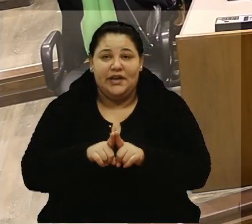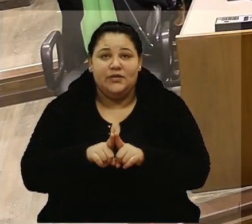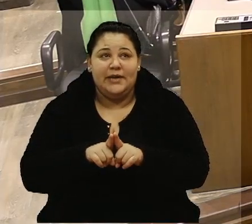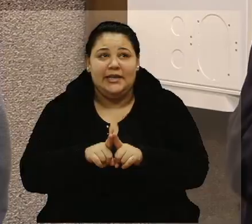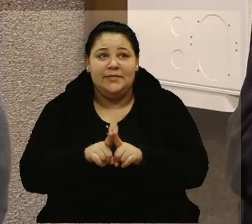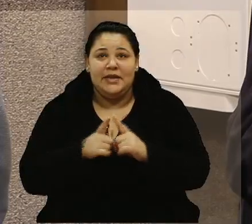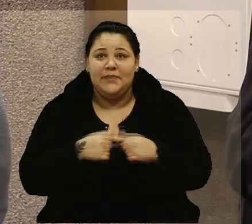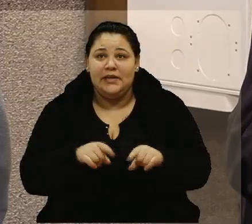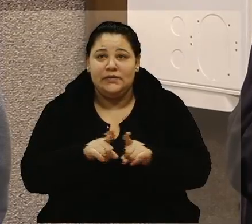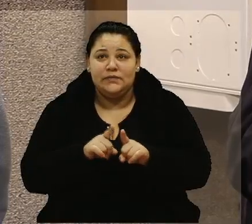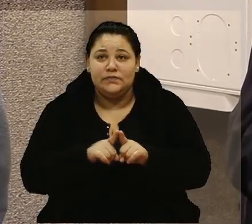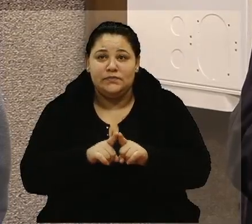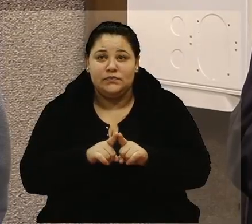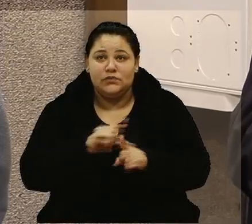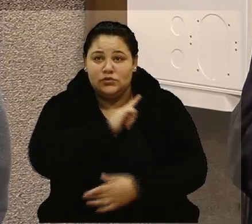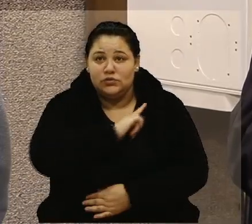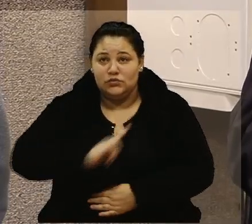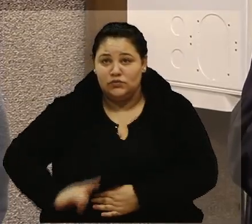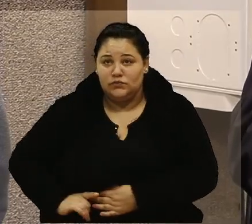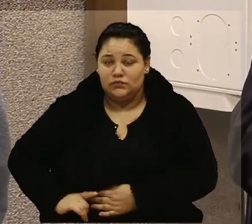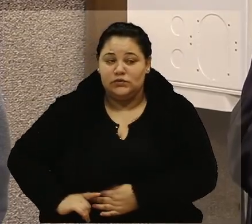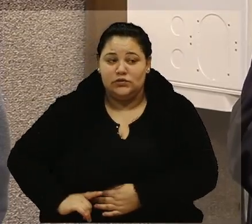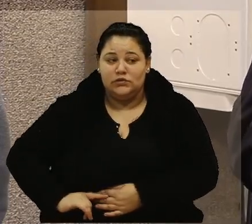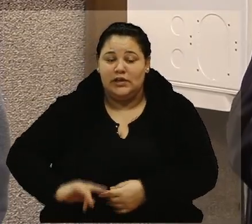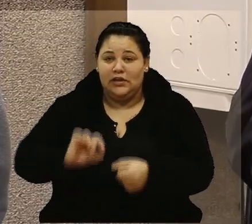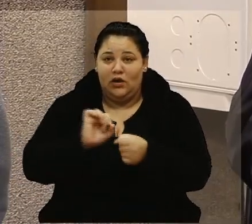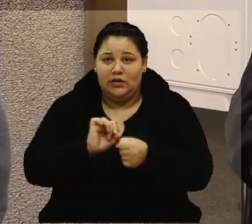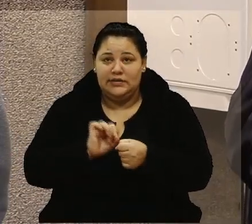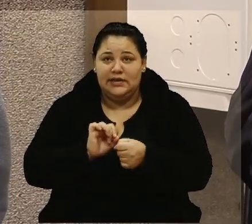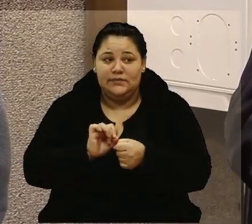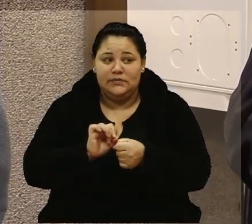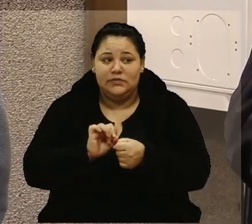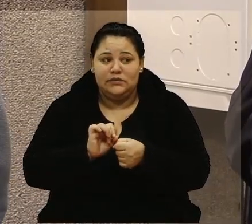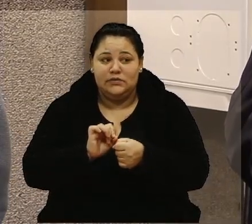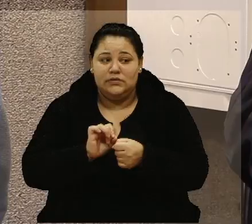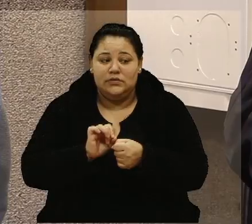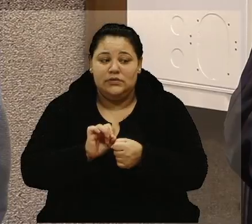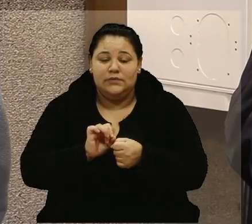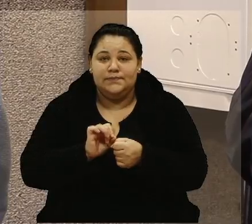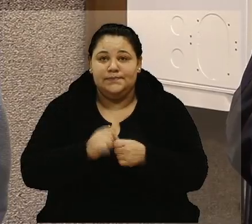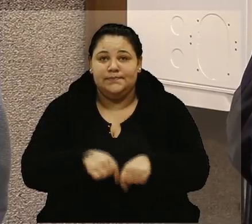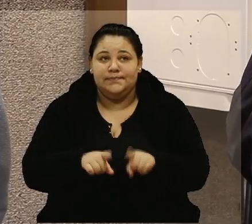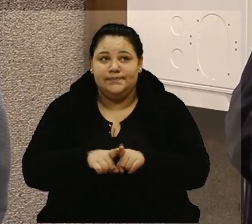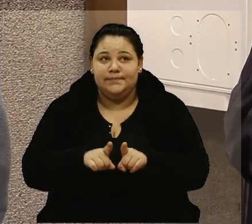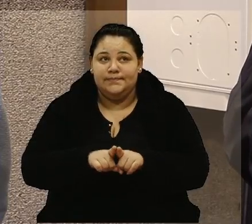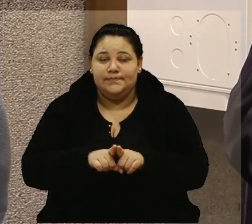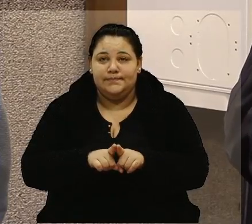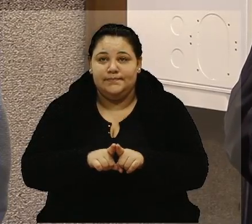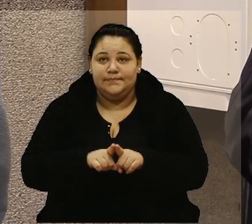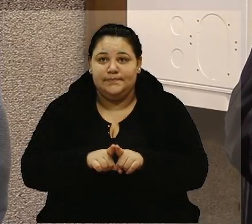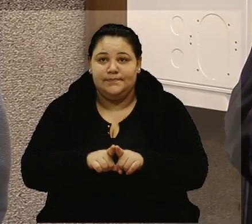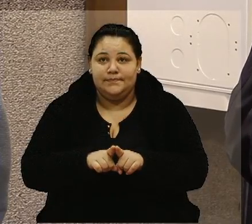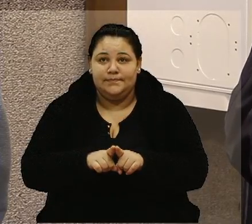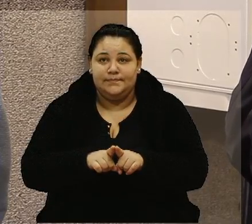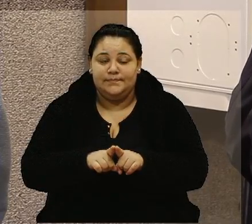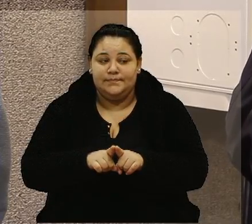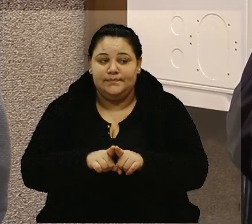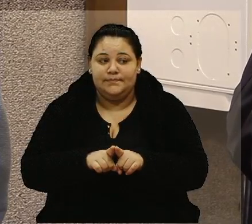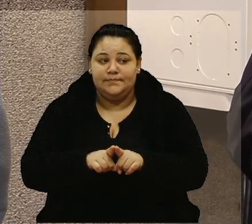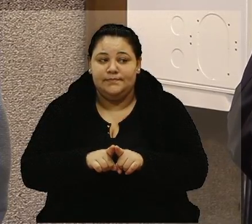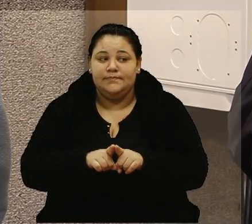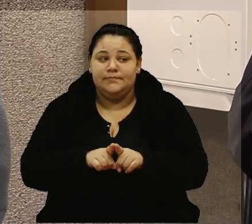governo Pepe, fizemos uma grande discussão nessa casa, envolvendo todas as bancadas, e